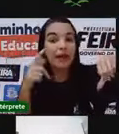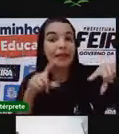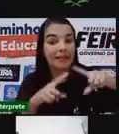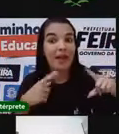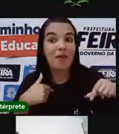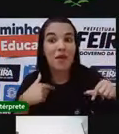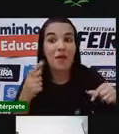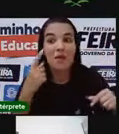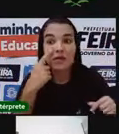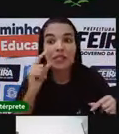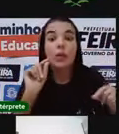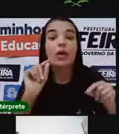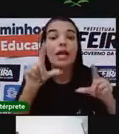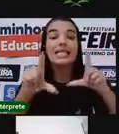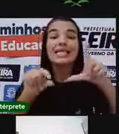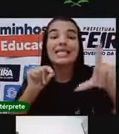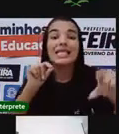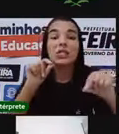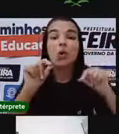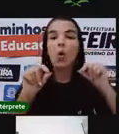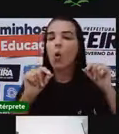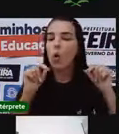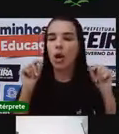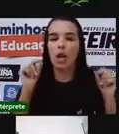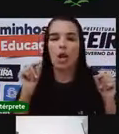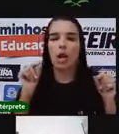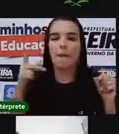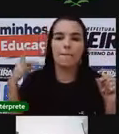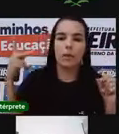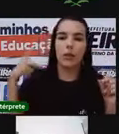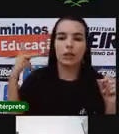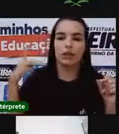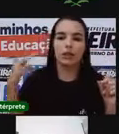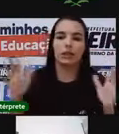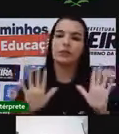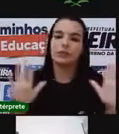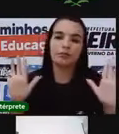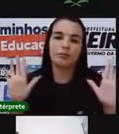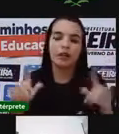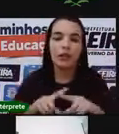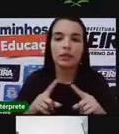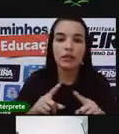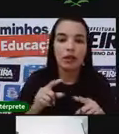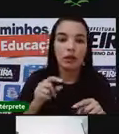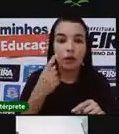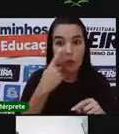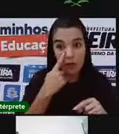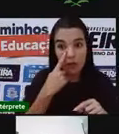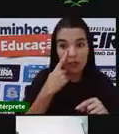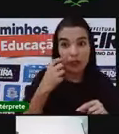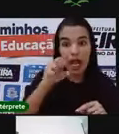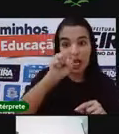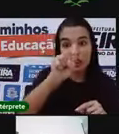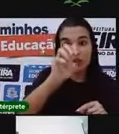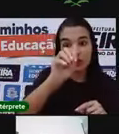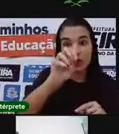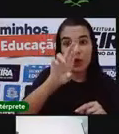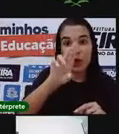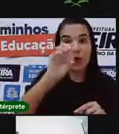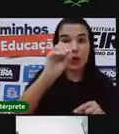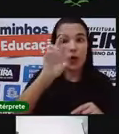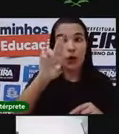são opções políticas, são decisões tomadas, tá certo? E aí, quando eu percebo que a sororidade é